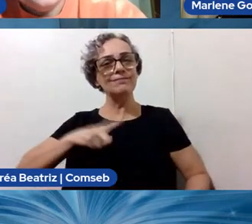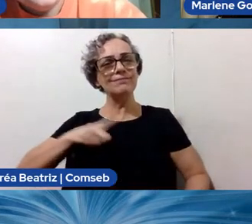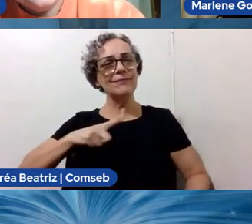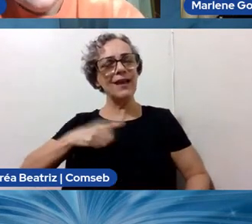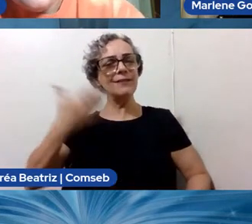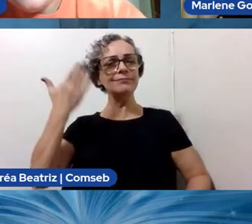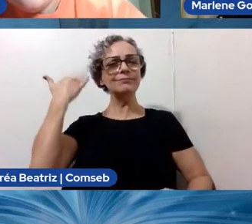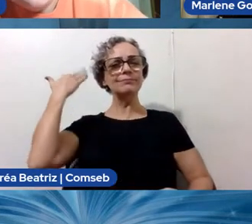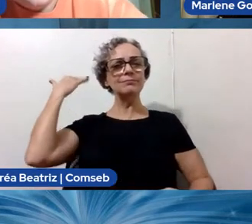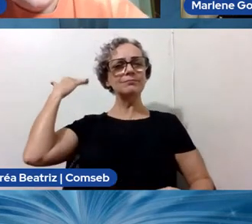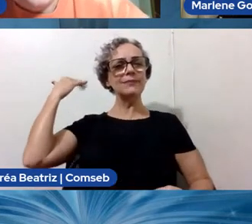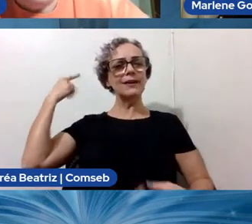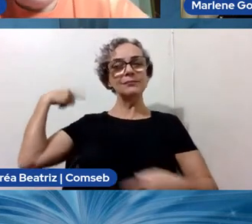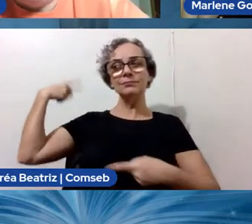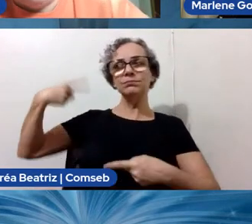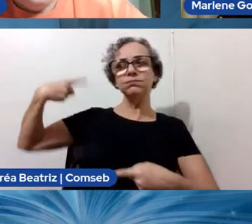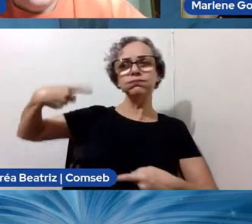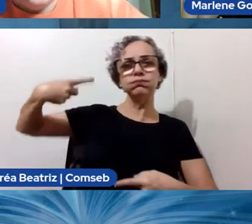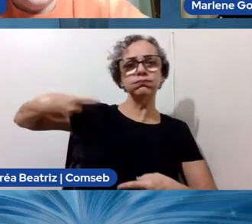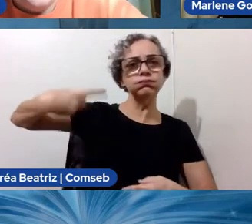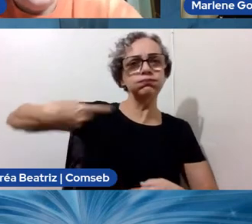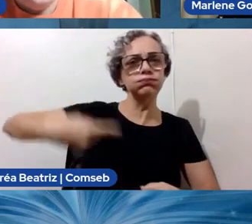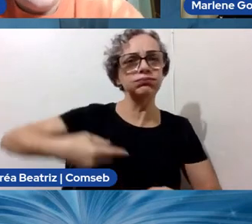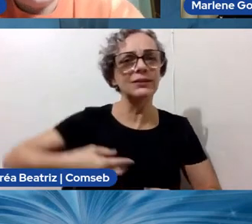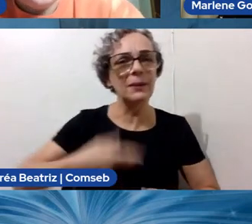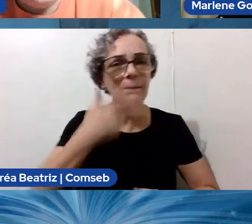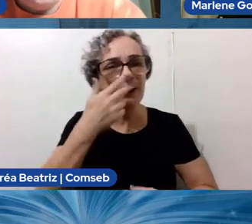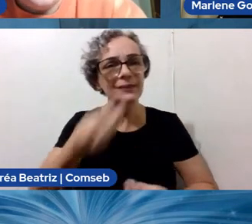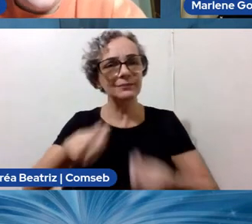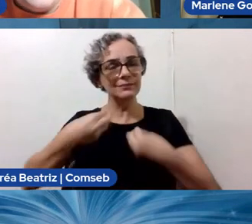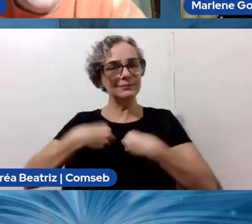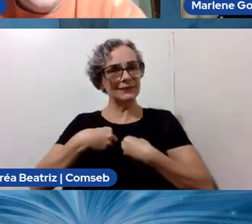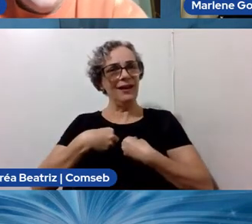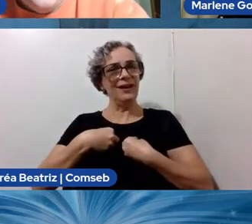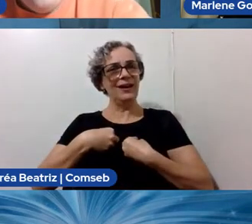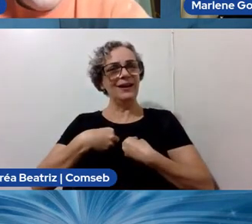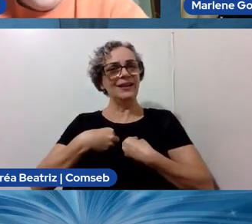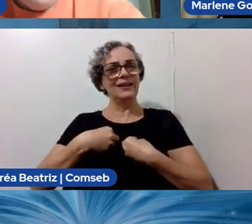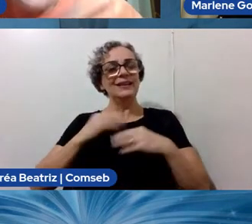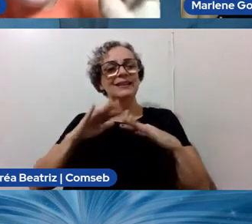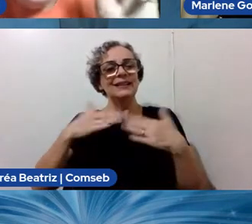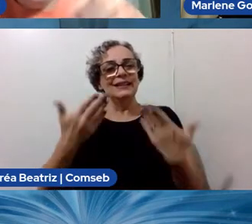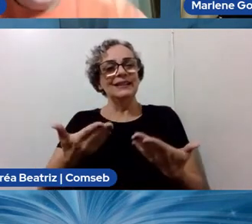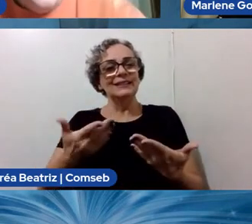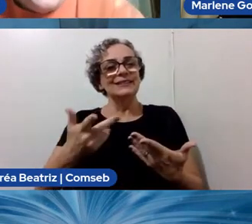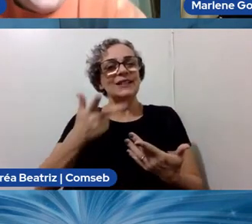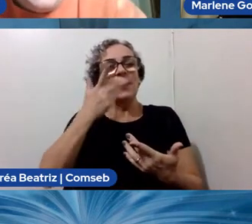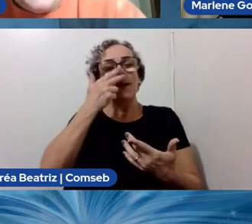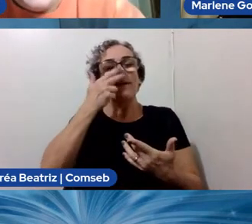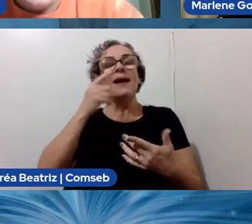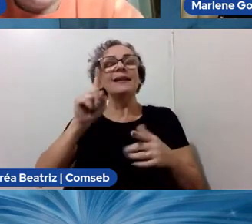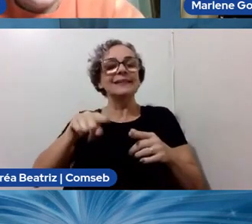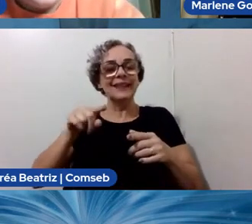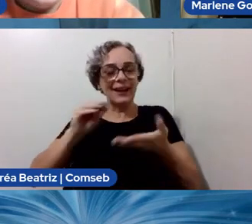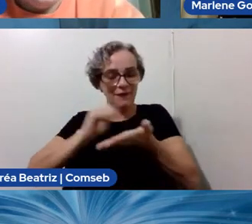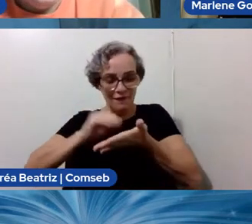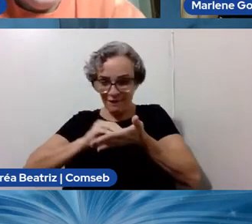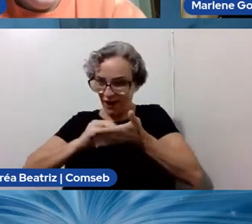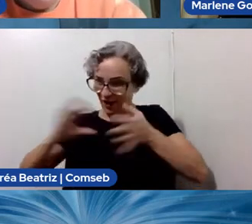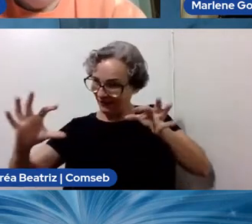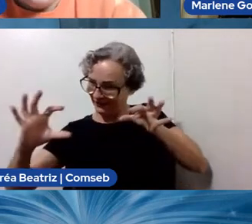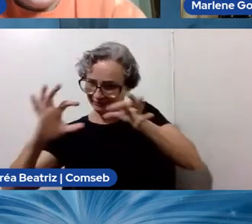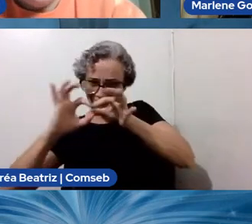a partir dessa mensagem de uma ponte, né? Que vai cair o elo perdido, entre aspas,